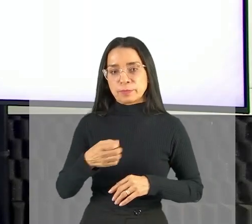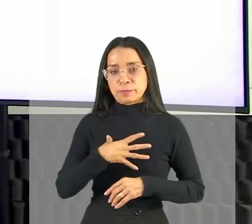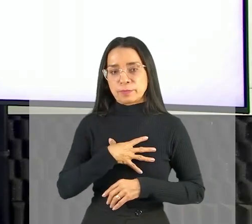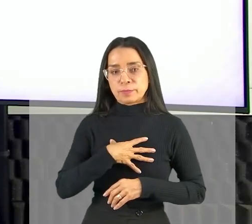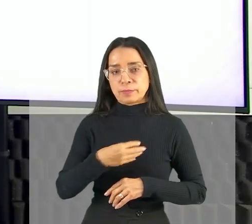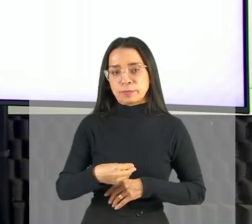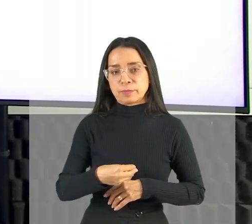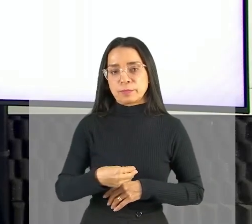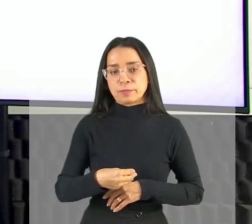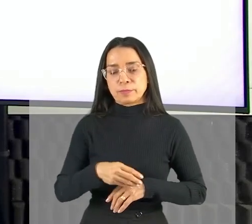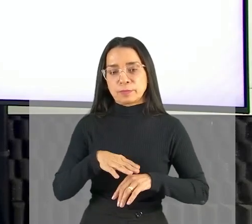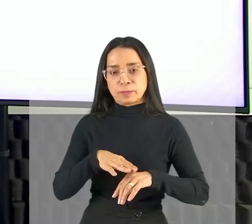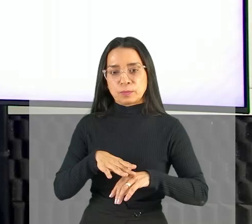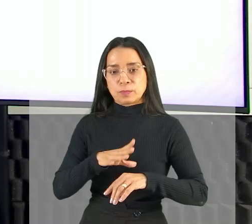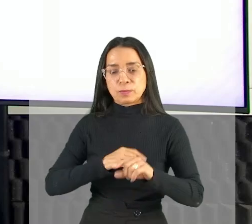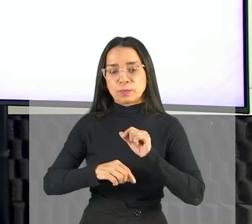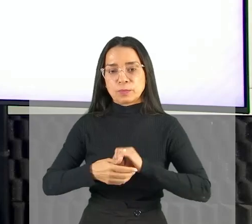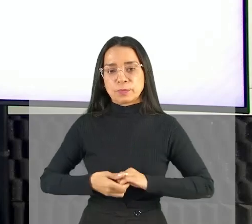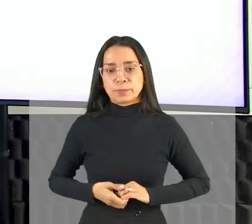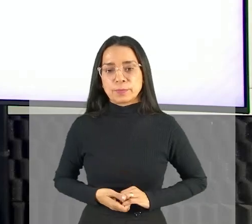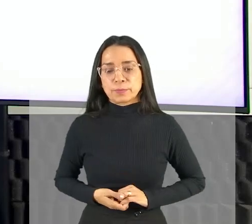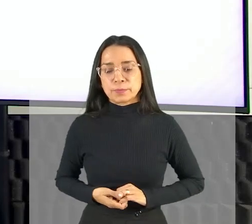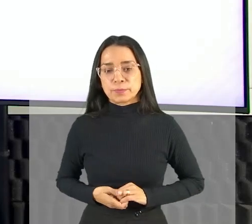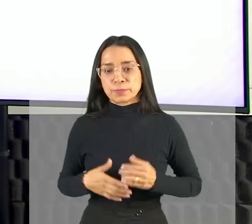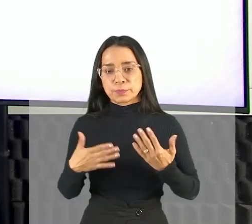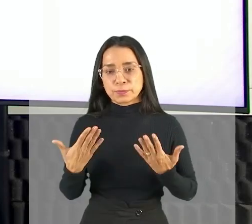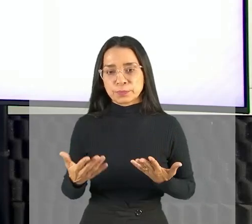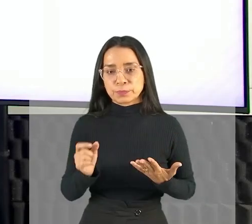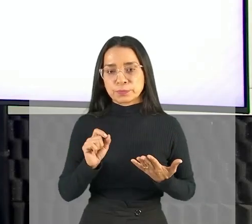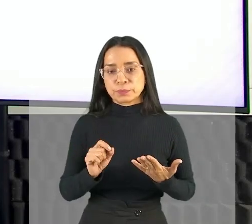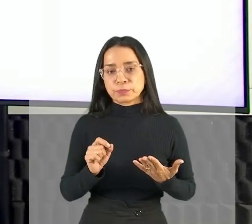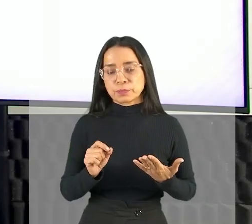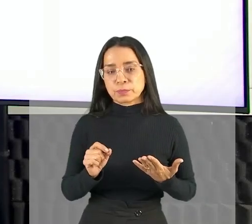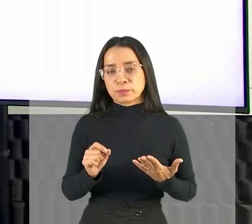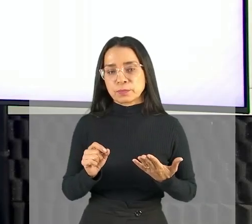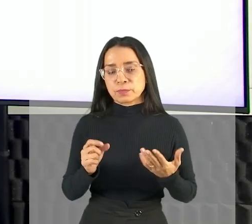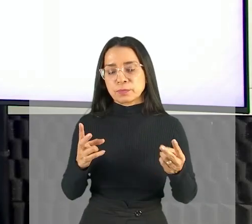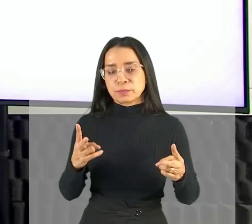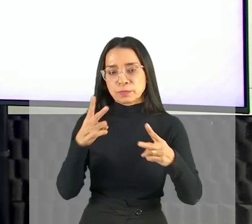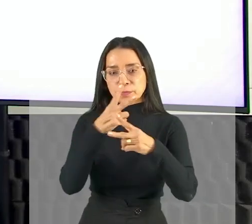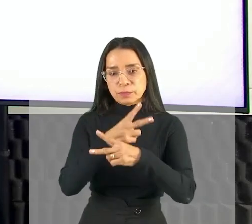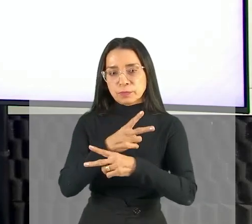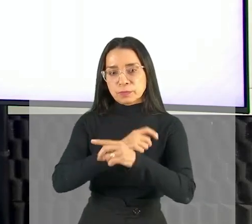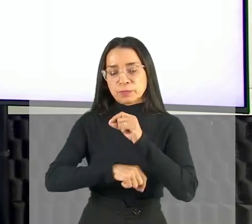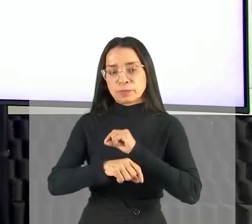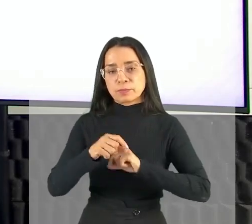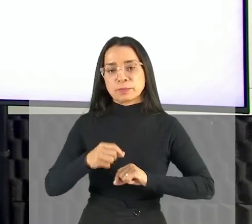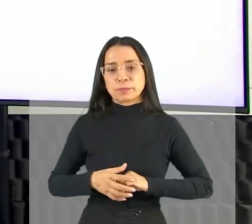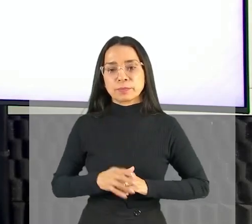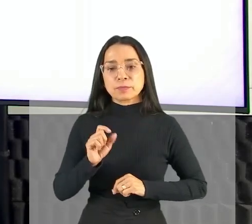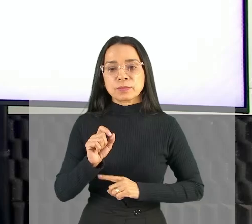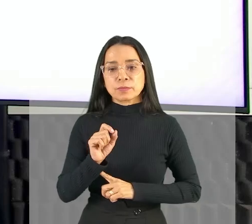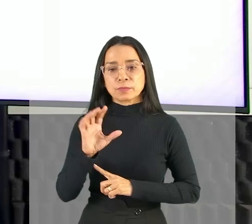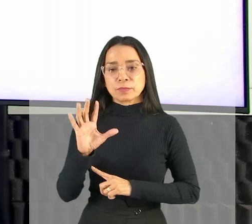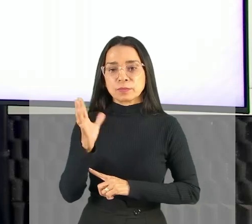excessivo tá então se eu faço o cruzamento desses pais aqui